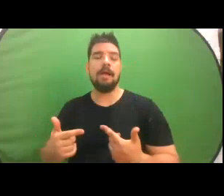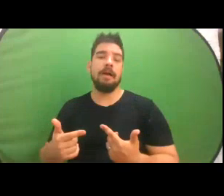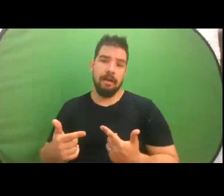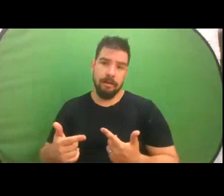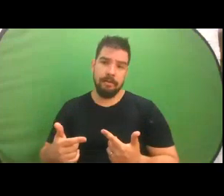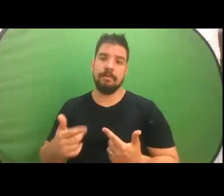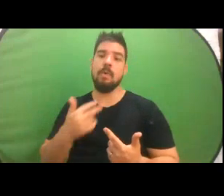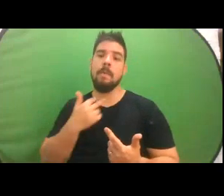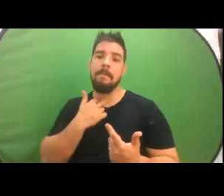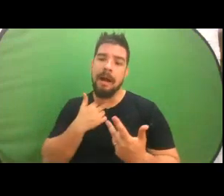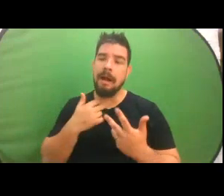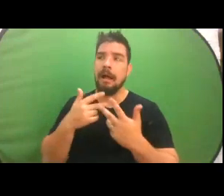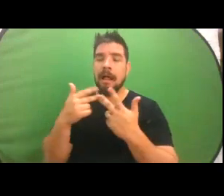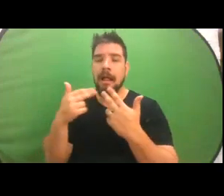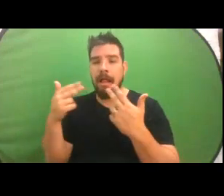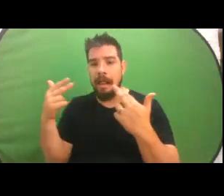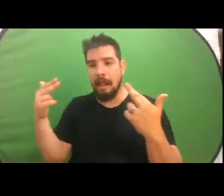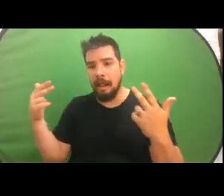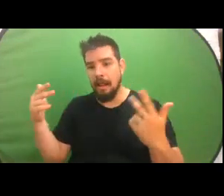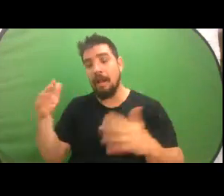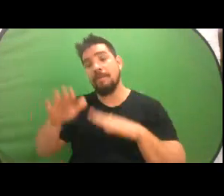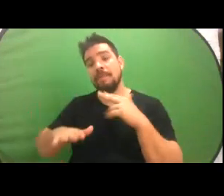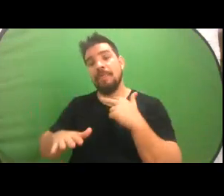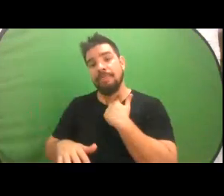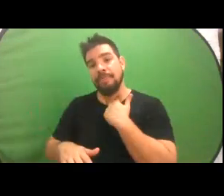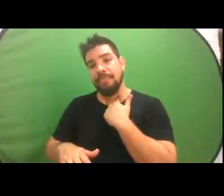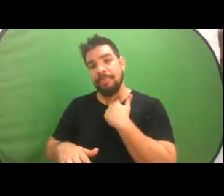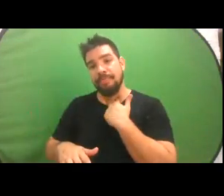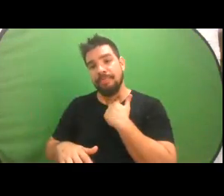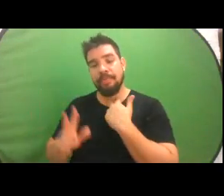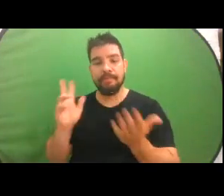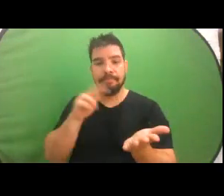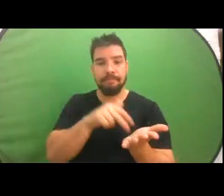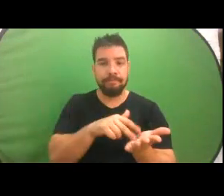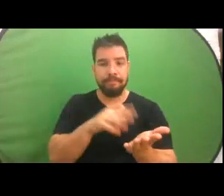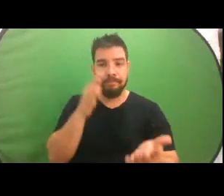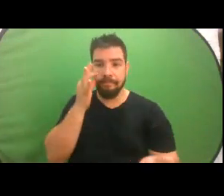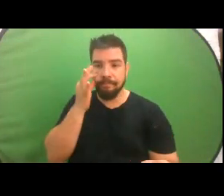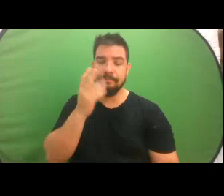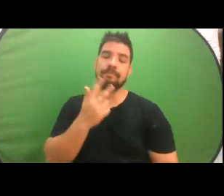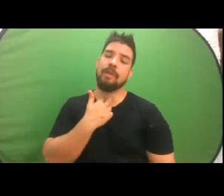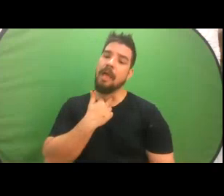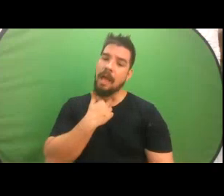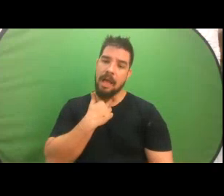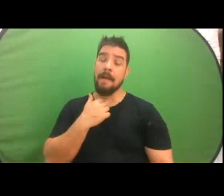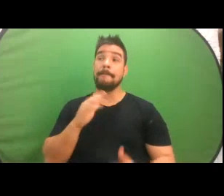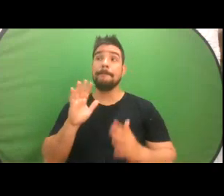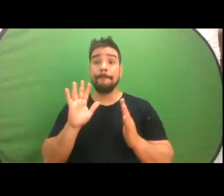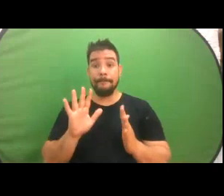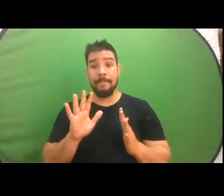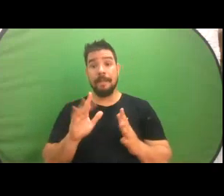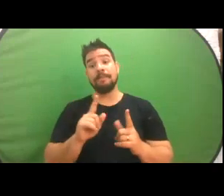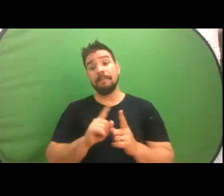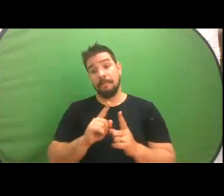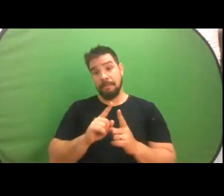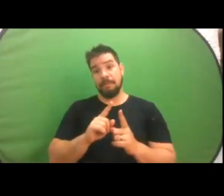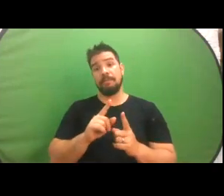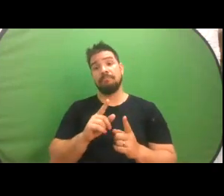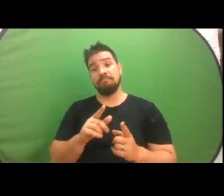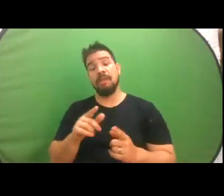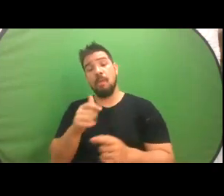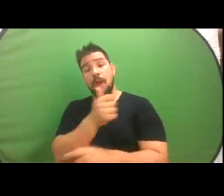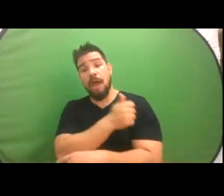diversas questões aí que às vezes os impedem de estar conosco, mas que, por outro lado, é um aluno dedicado,